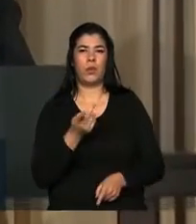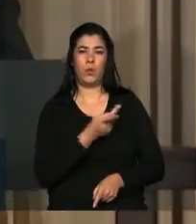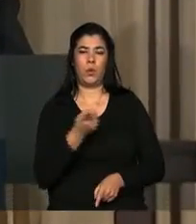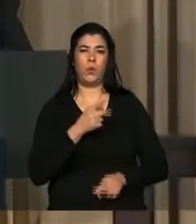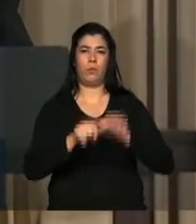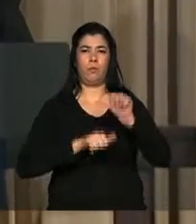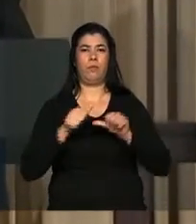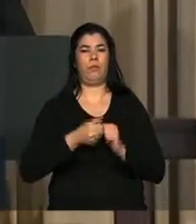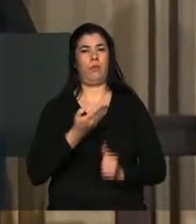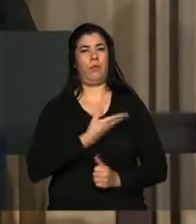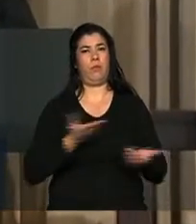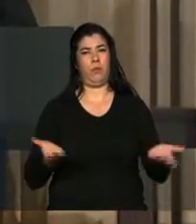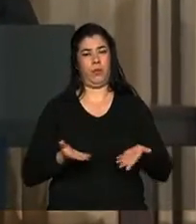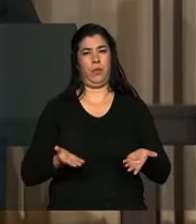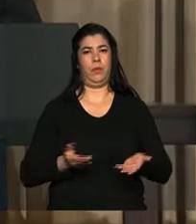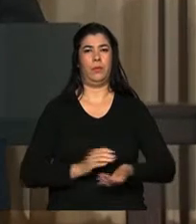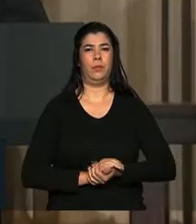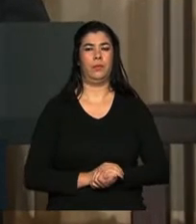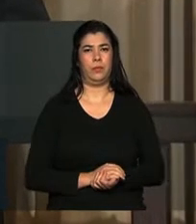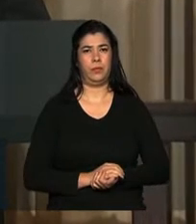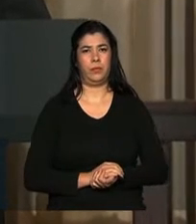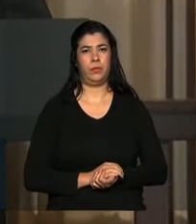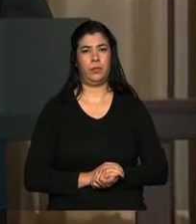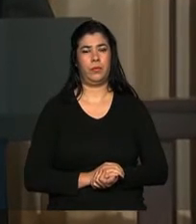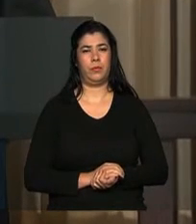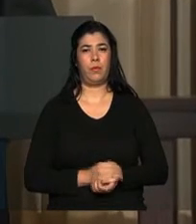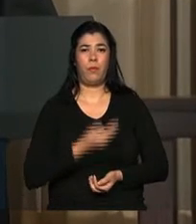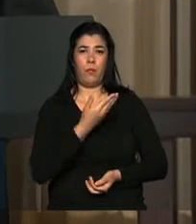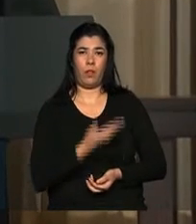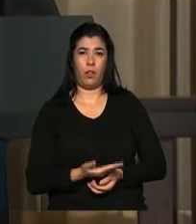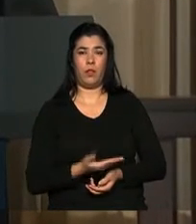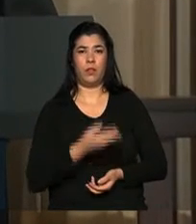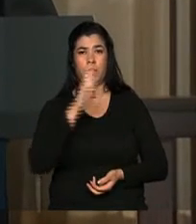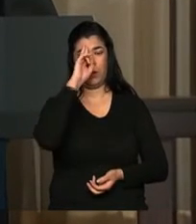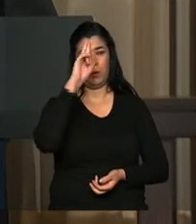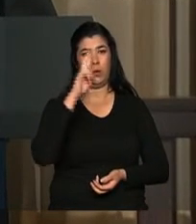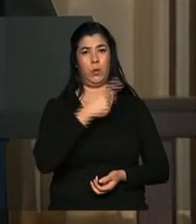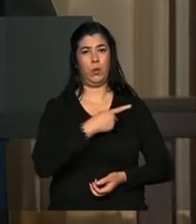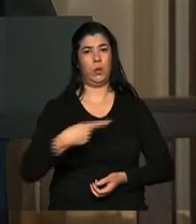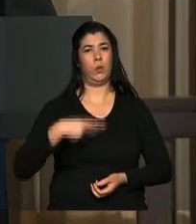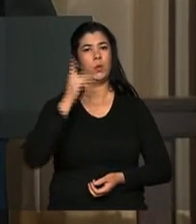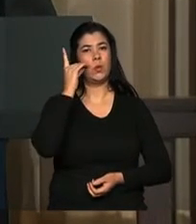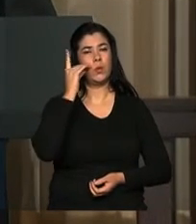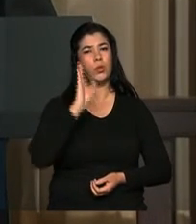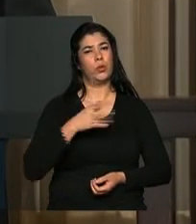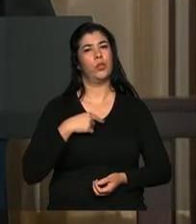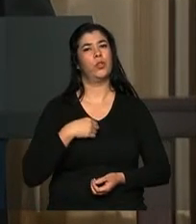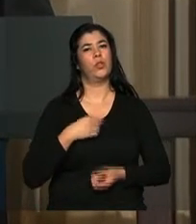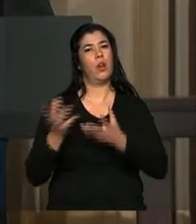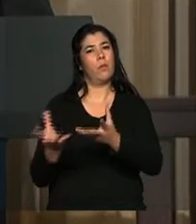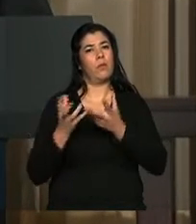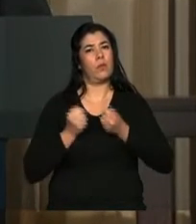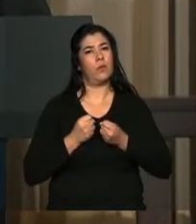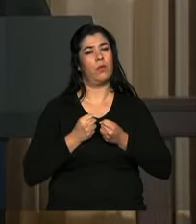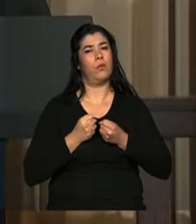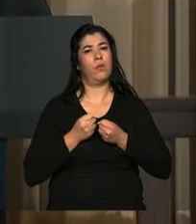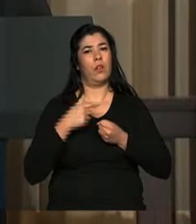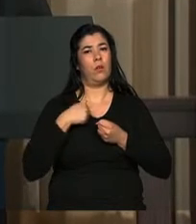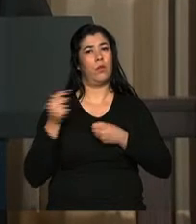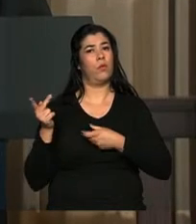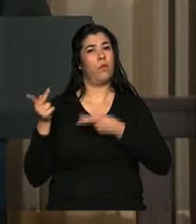amigos. A senhora presidente já me recebeu várias vezes no